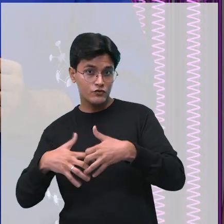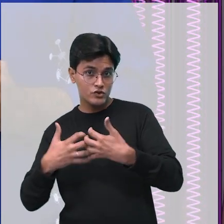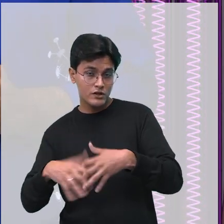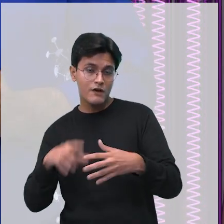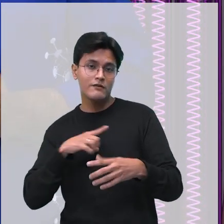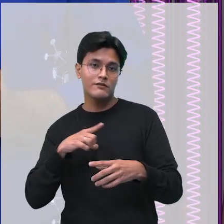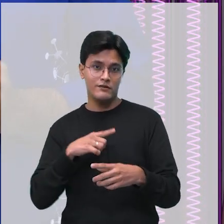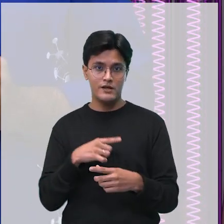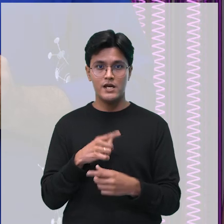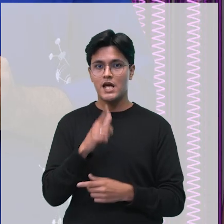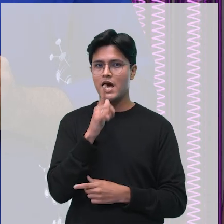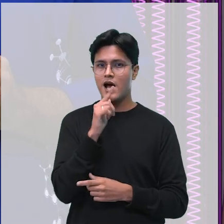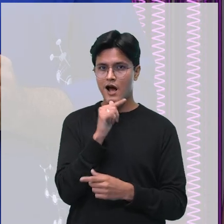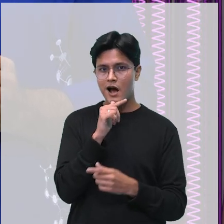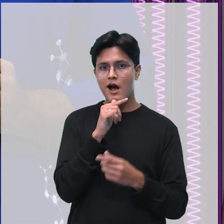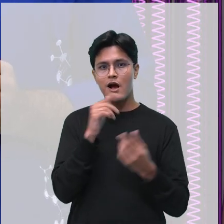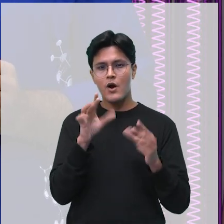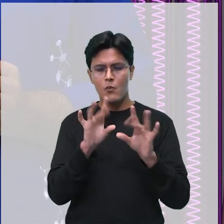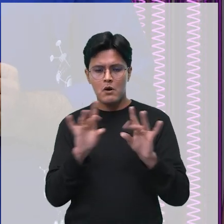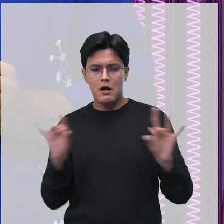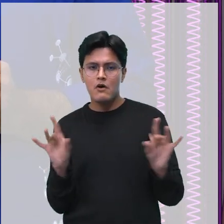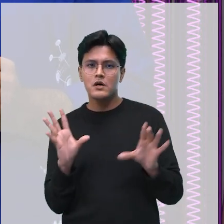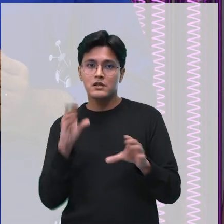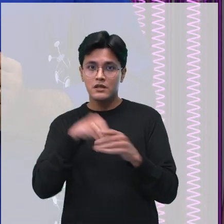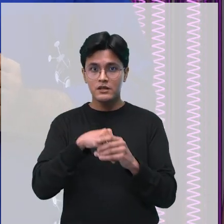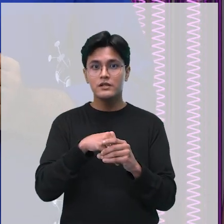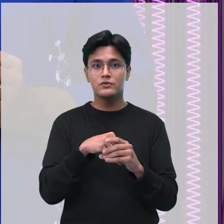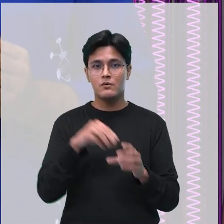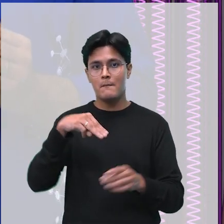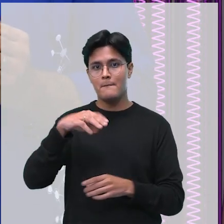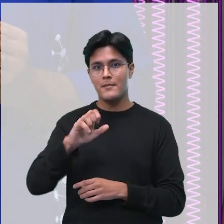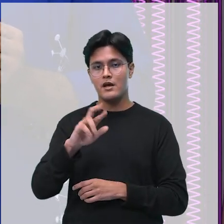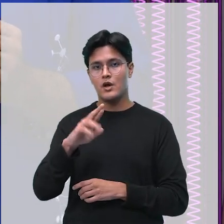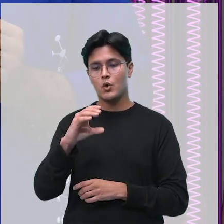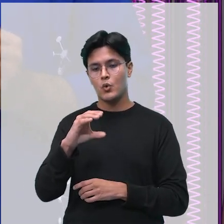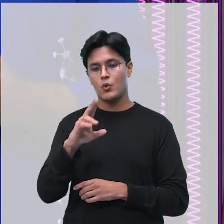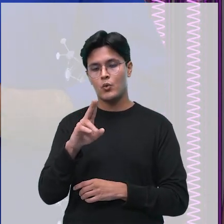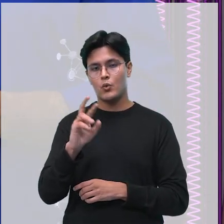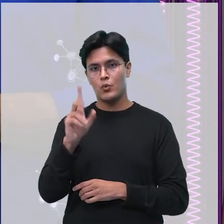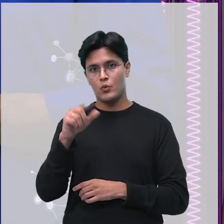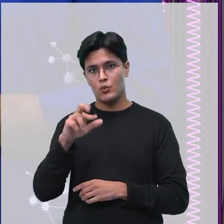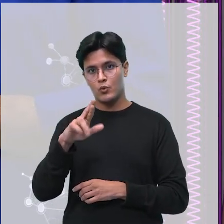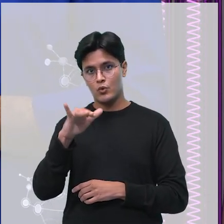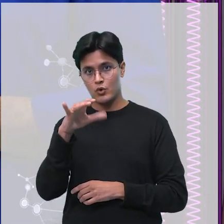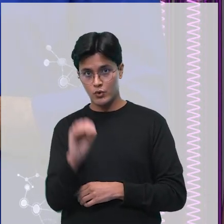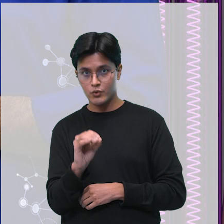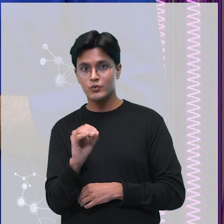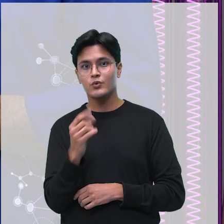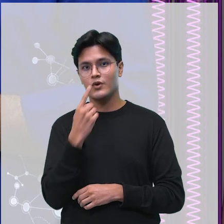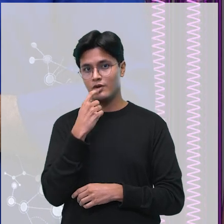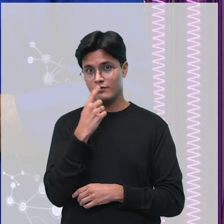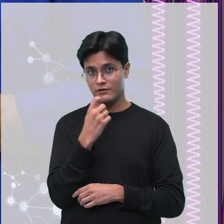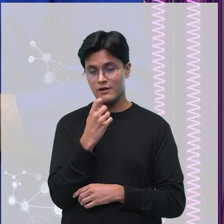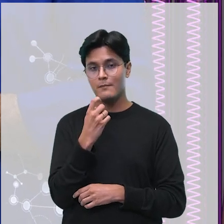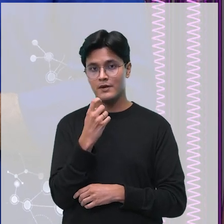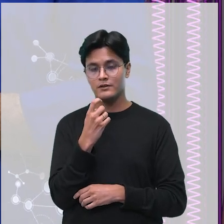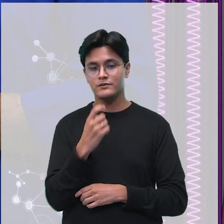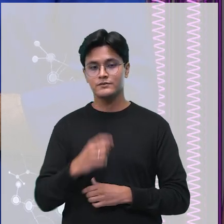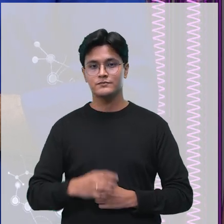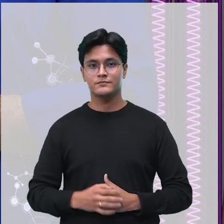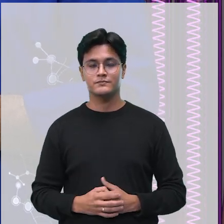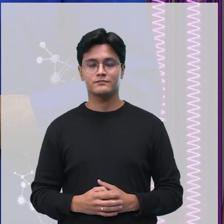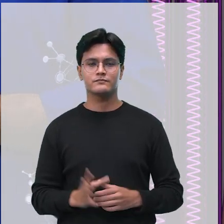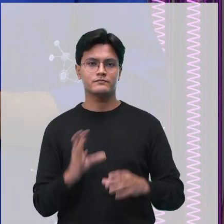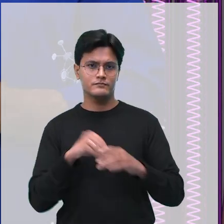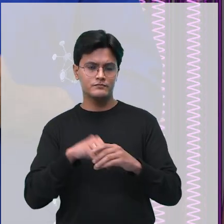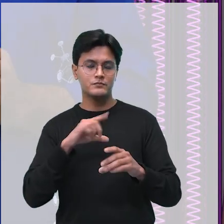era o mercúrio Então à medida que a temperatura variava esse Mercúrio que essa essa esse líquido vermelho que tinha